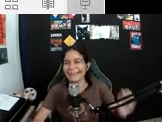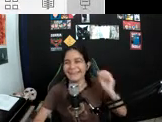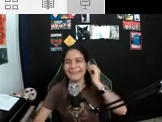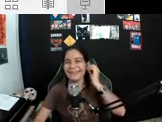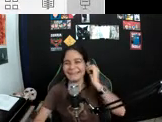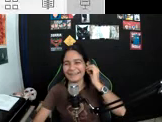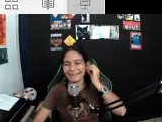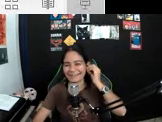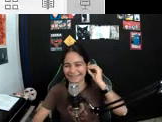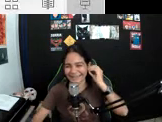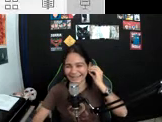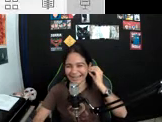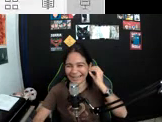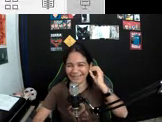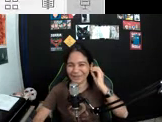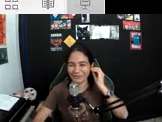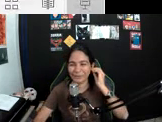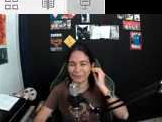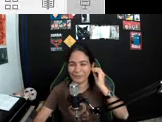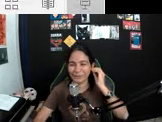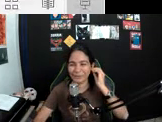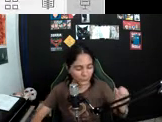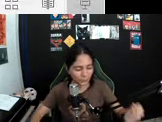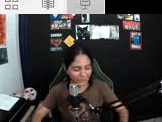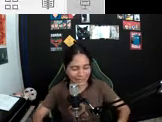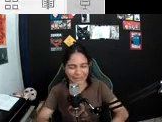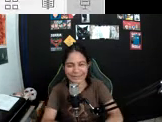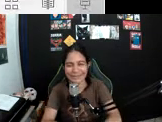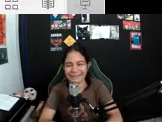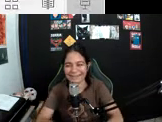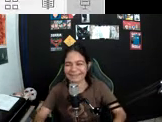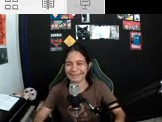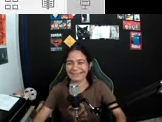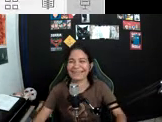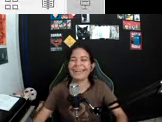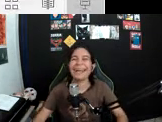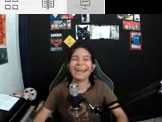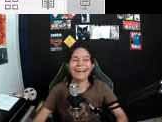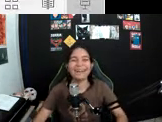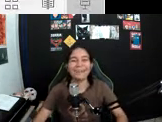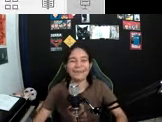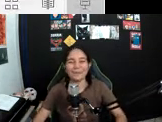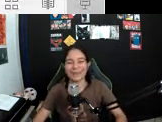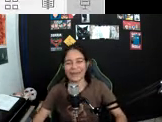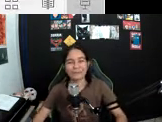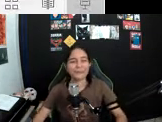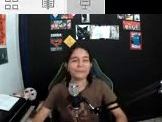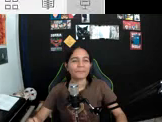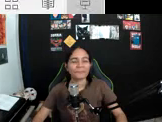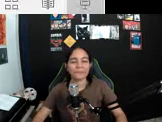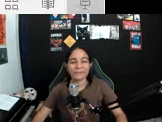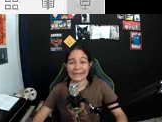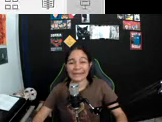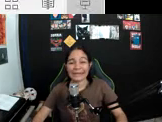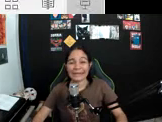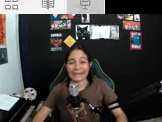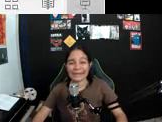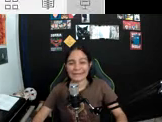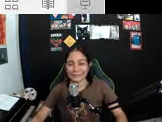Ela quer, professora, até as 10. Tá bom, vou ficar só com o Bruno aqui até as 10. Vamos lá.